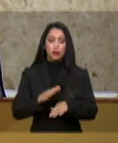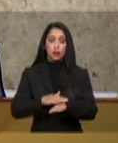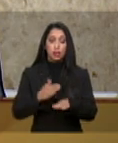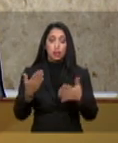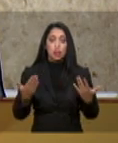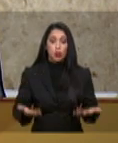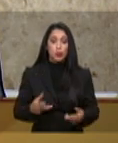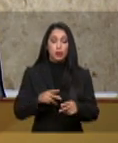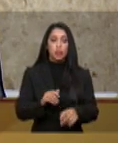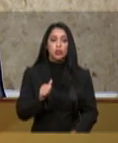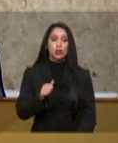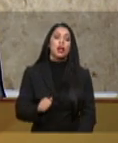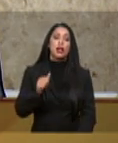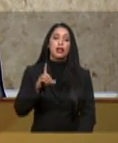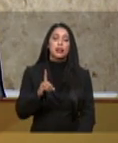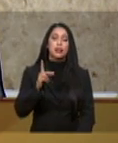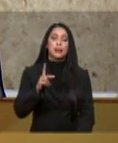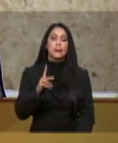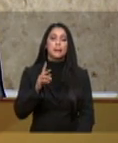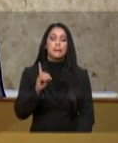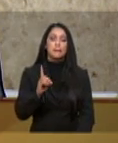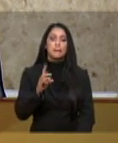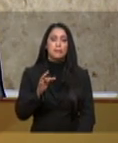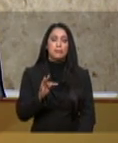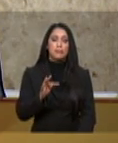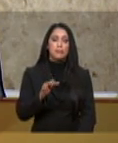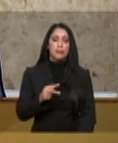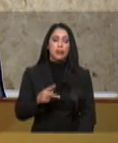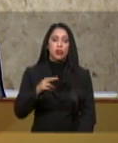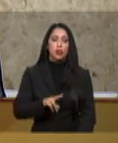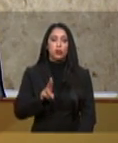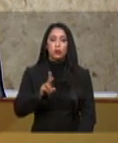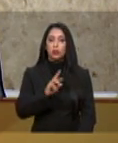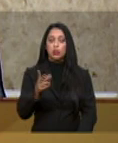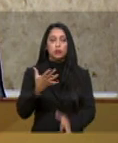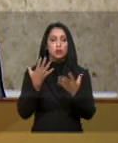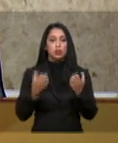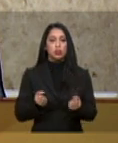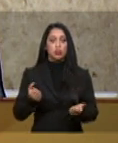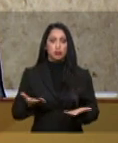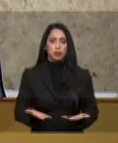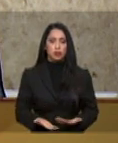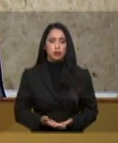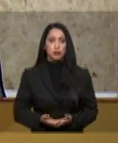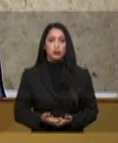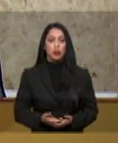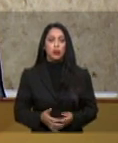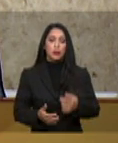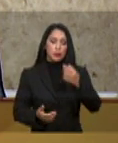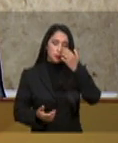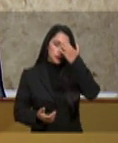isso, a DPU propõe a essa Suprema Corte que a ADI em tela não seja conhecida. Por outro lado, com relação ao